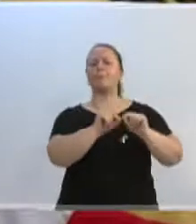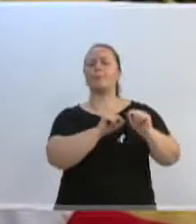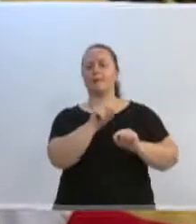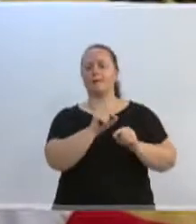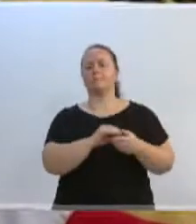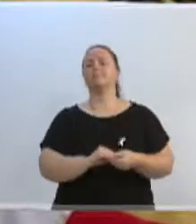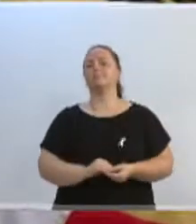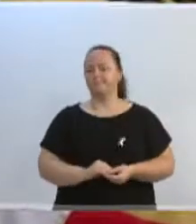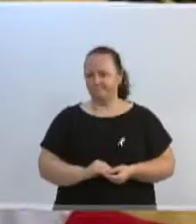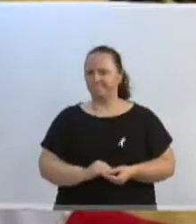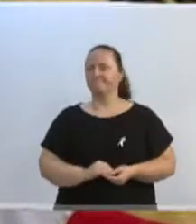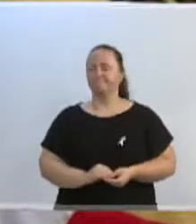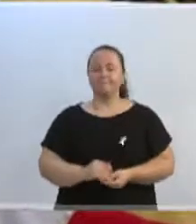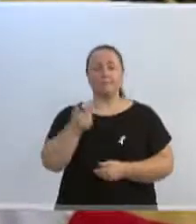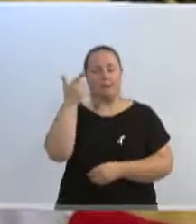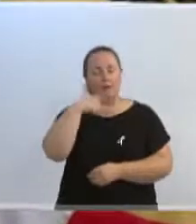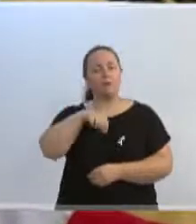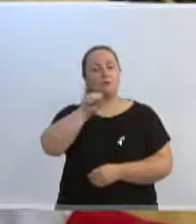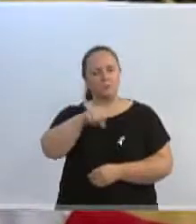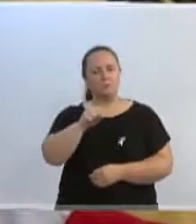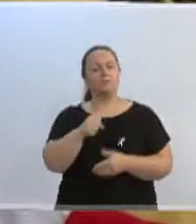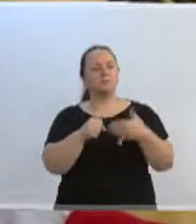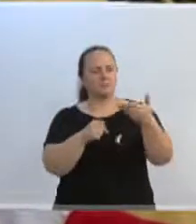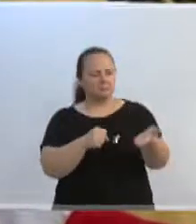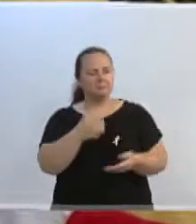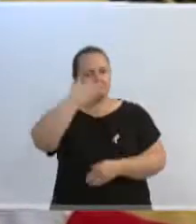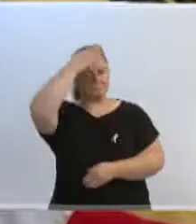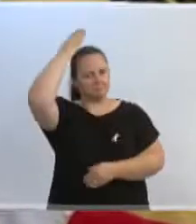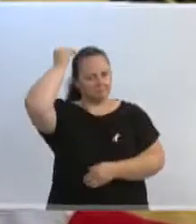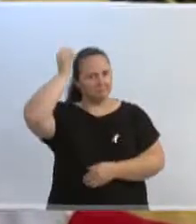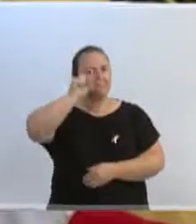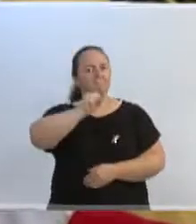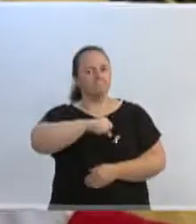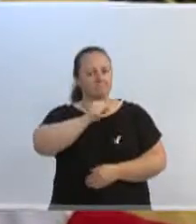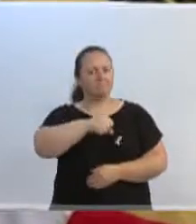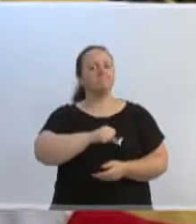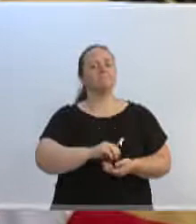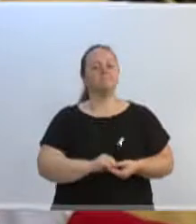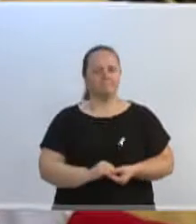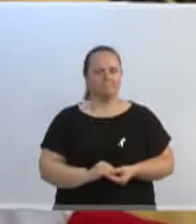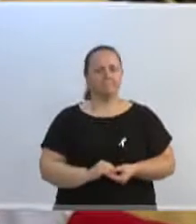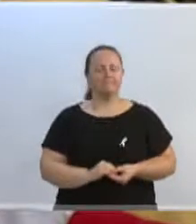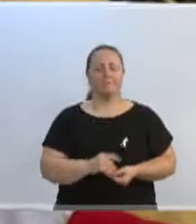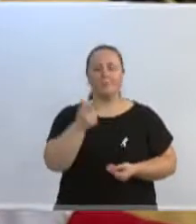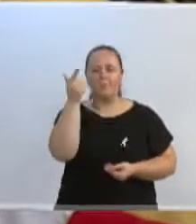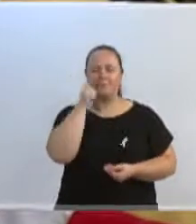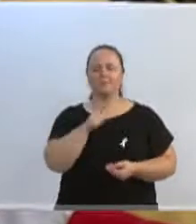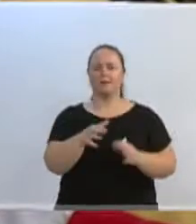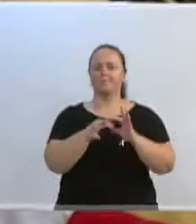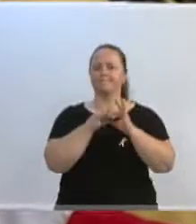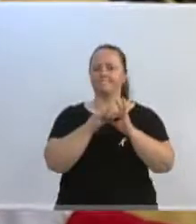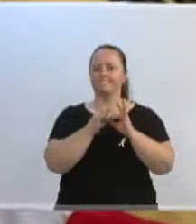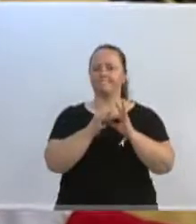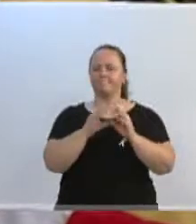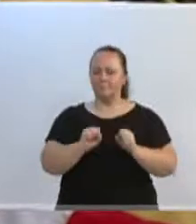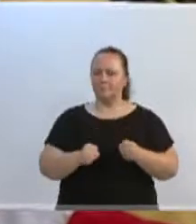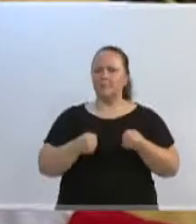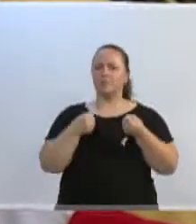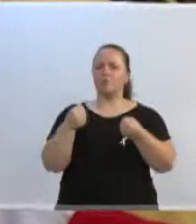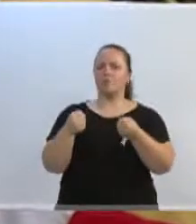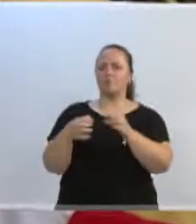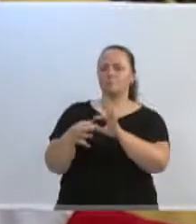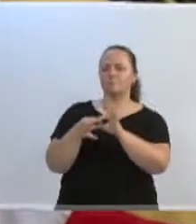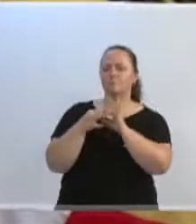sim, sairmos daqui, vereador Alexandre Matias, com a união, com esforços